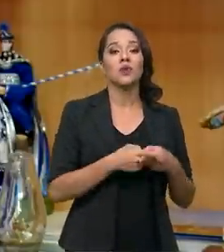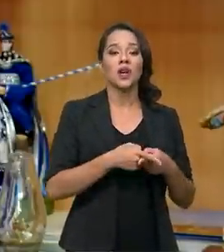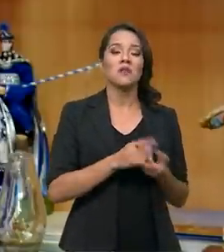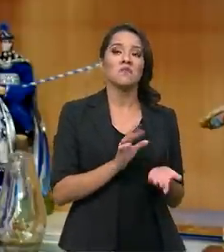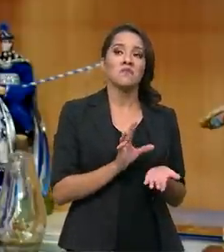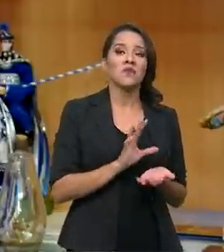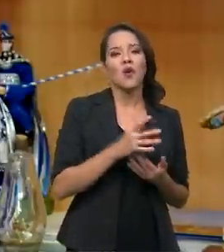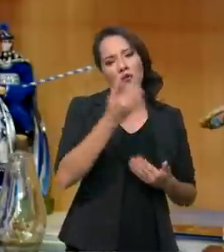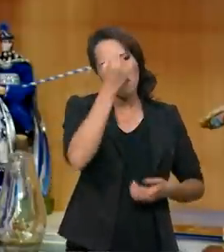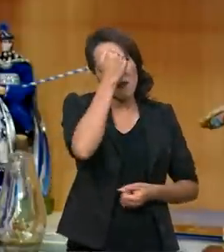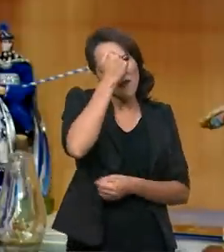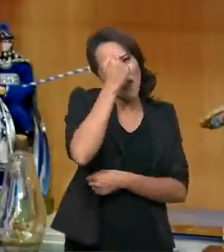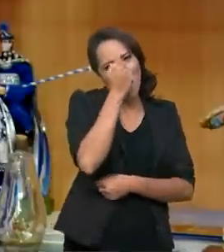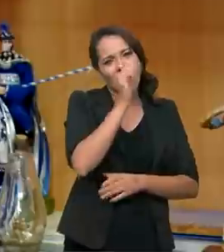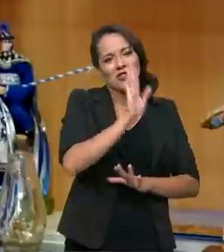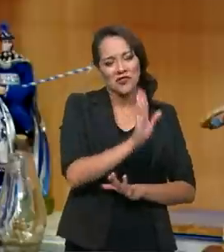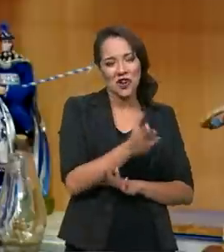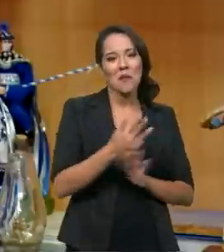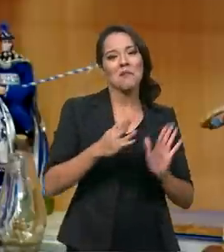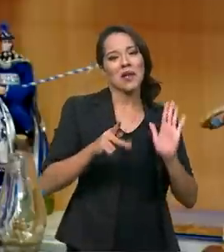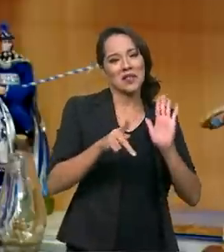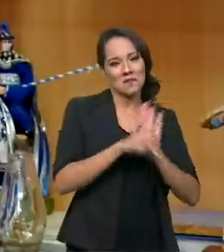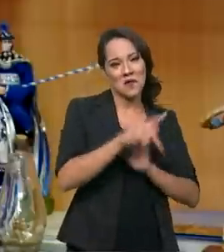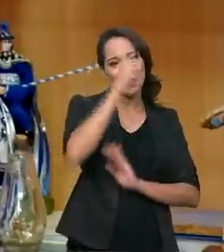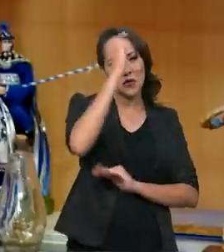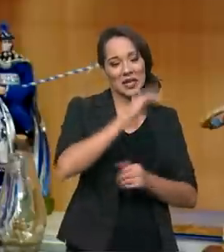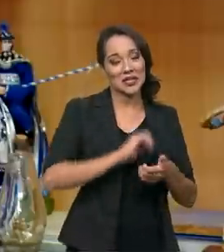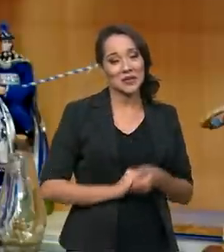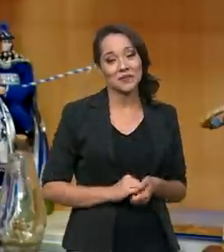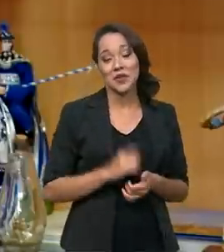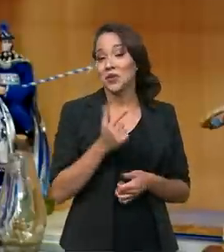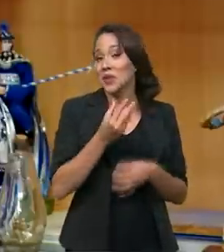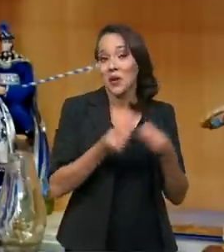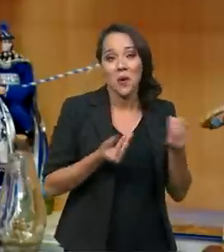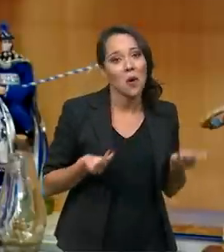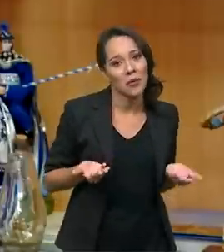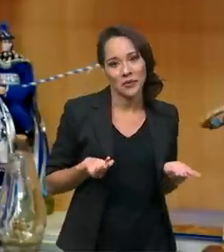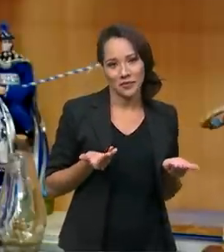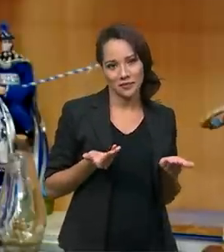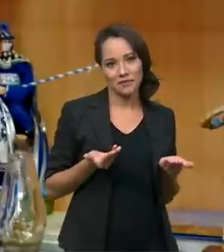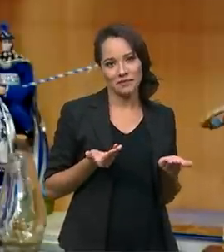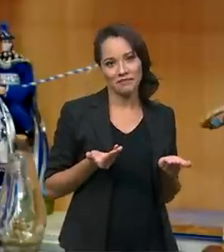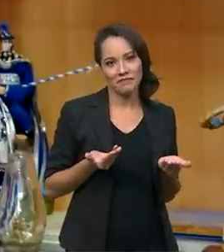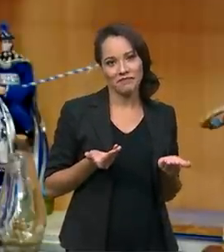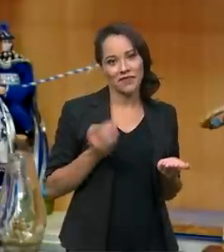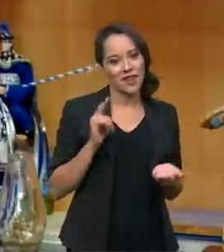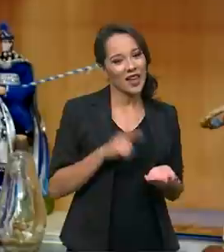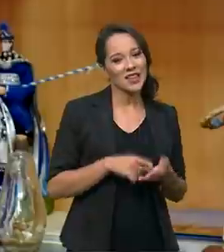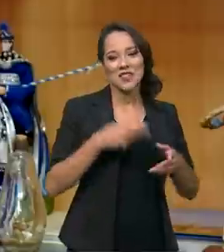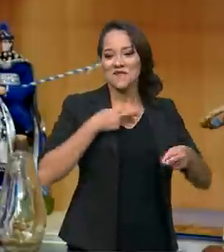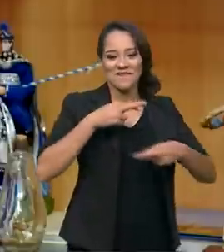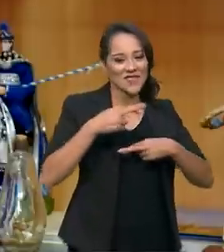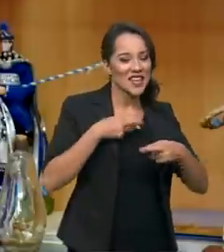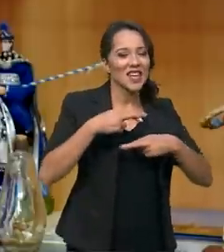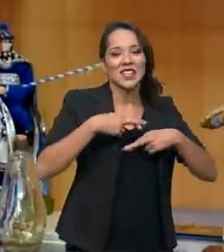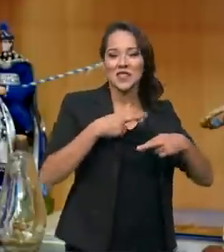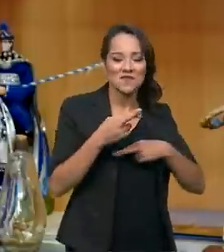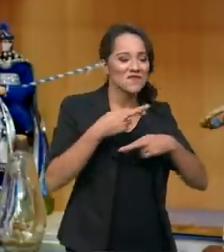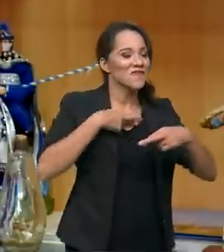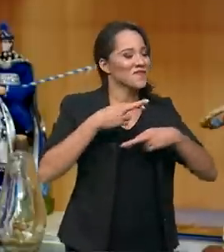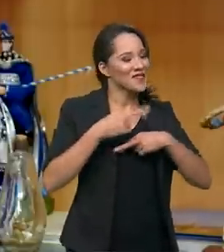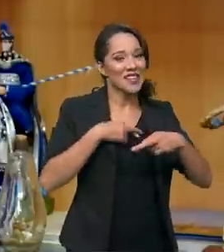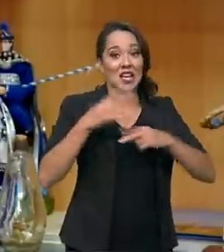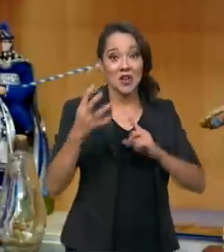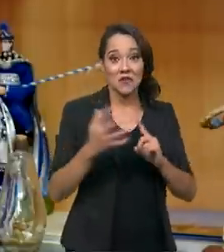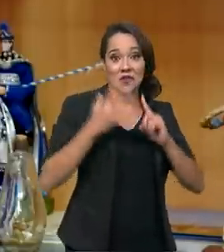de fato o forró já era patrimônio cultural do Brasil não tem como não secar né é o do jeito mais contra mim não eu